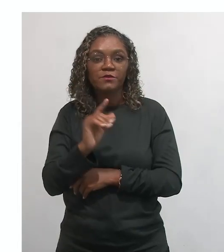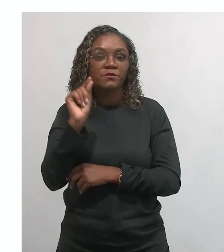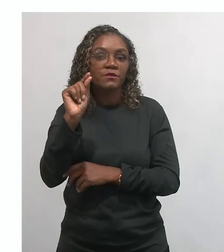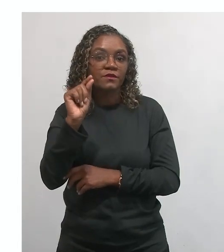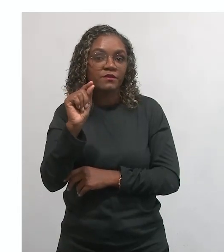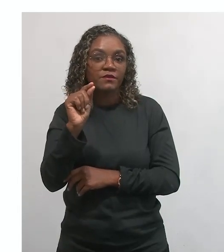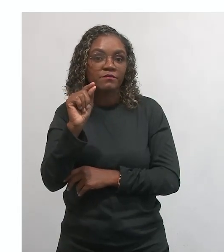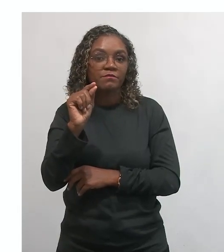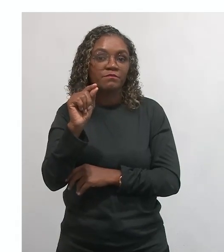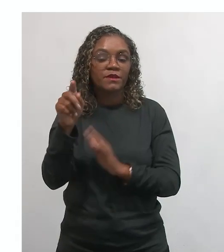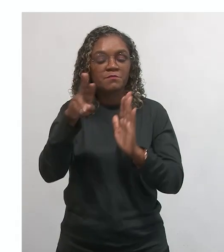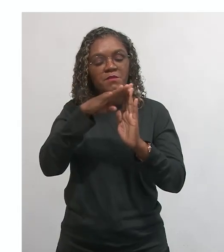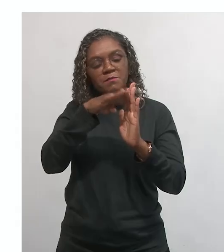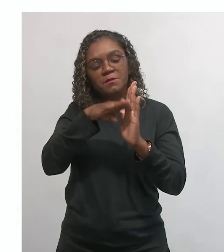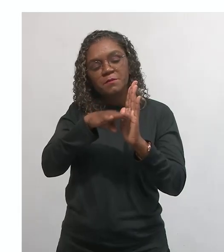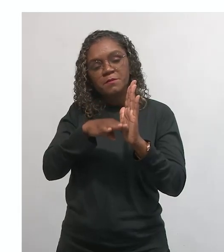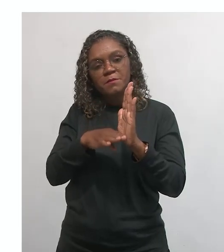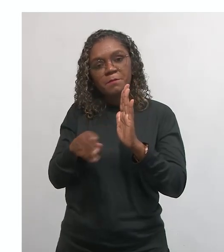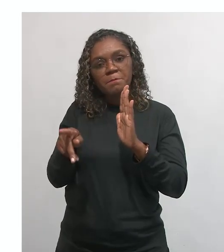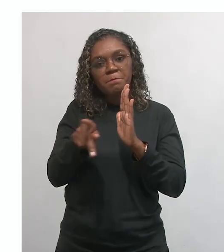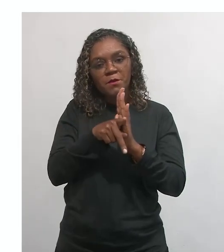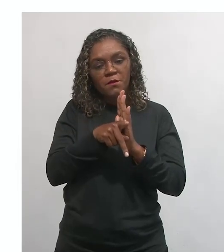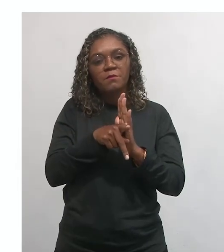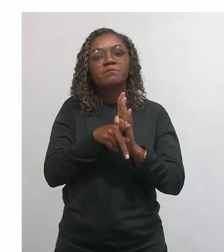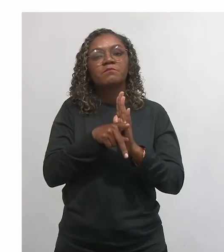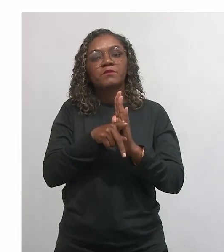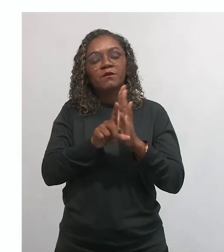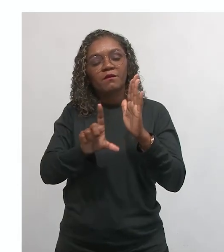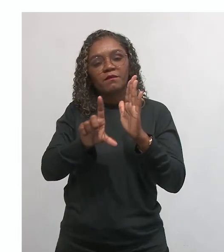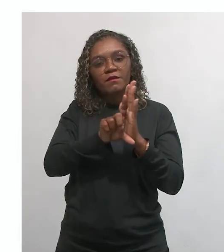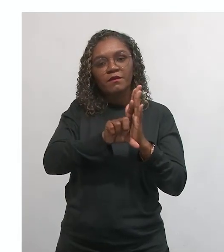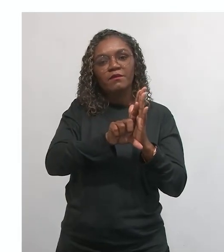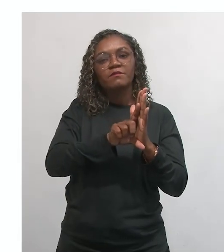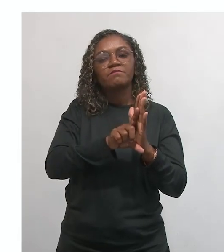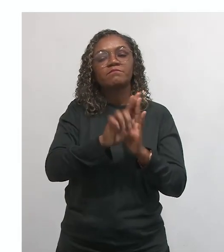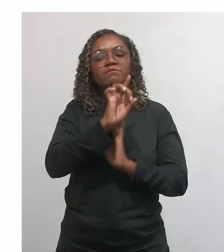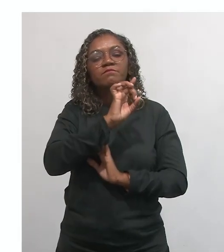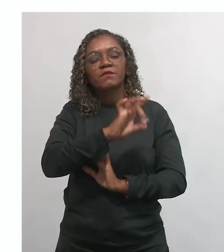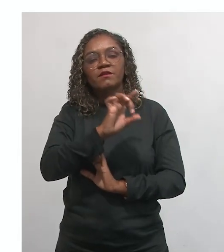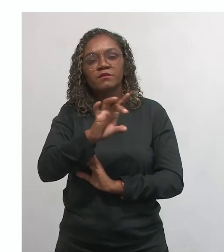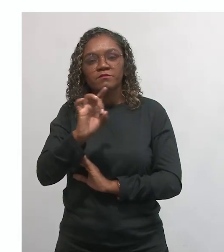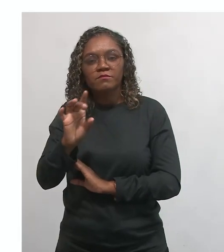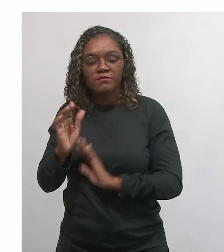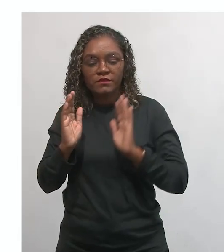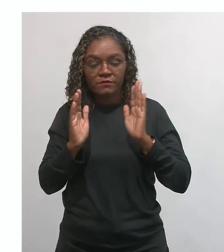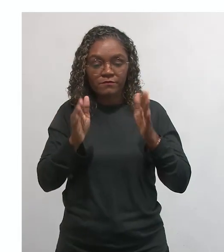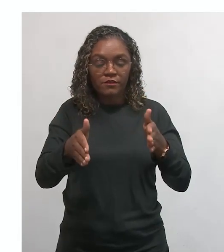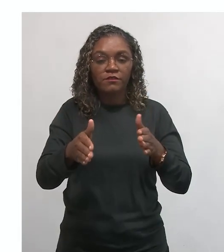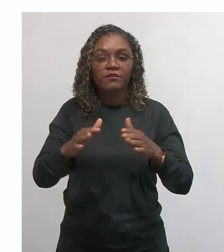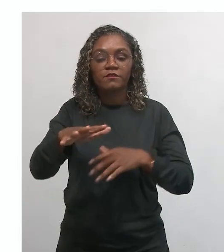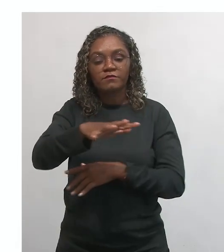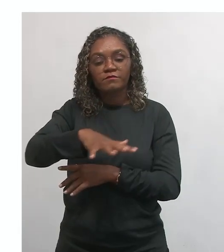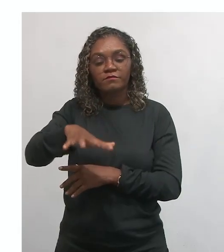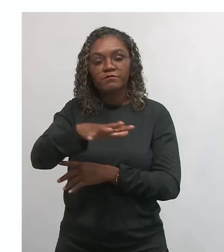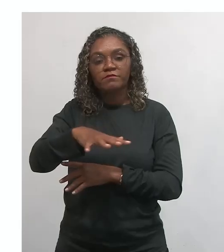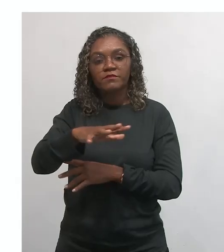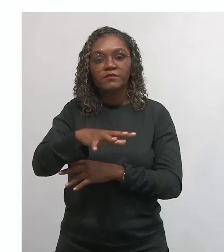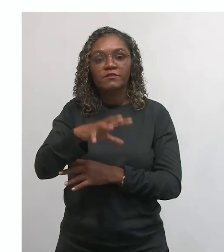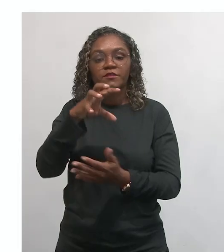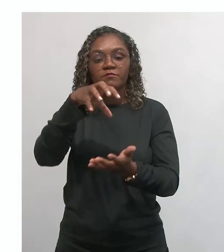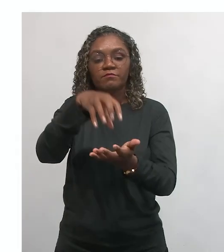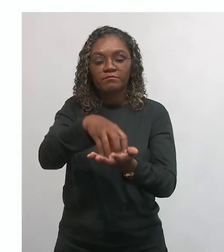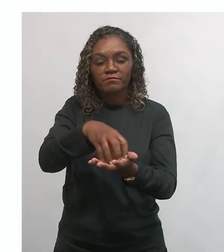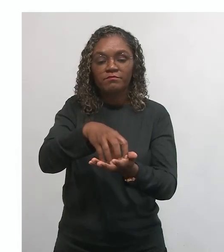brasileiro, que define os currículos a serem executados dentro de uma